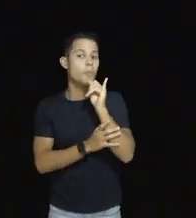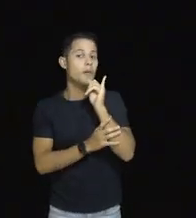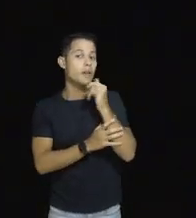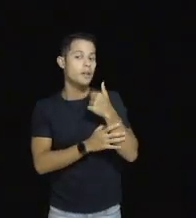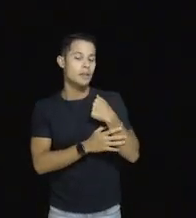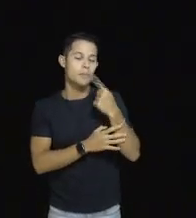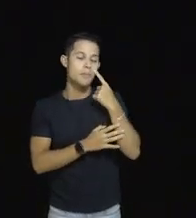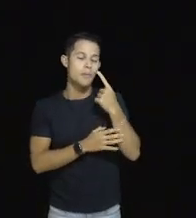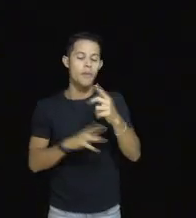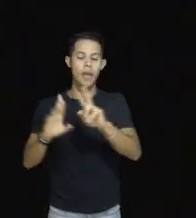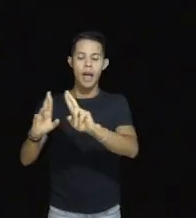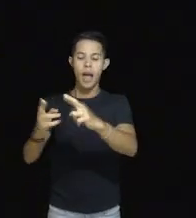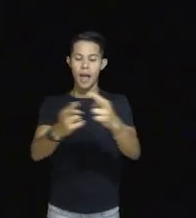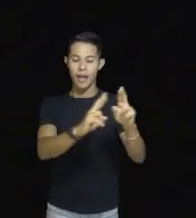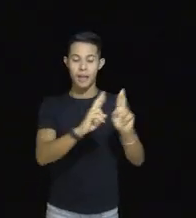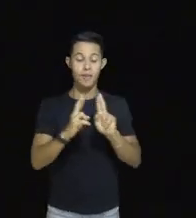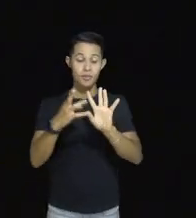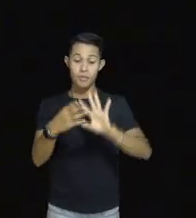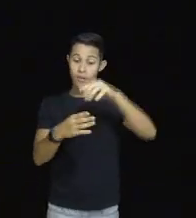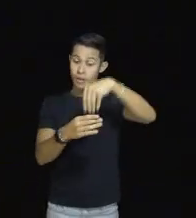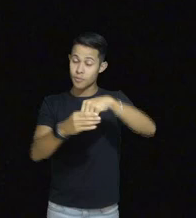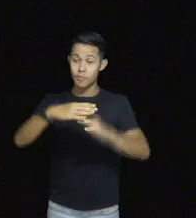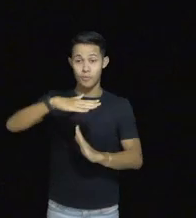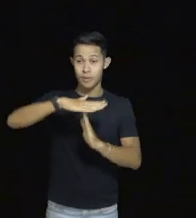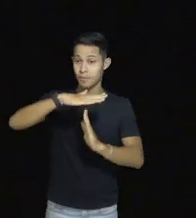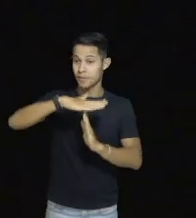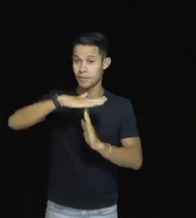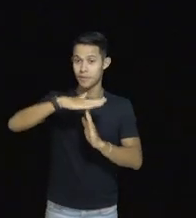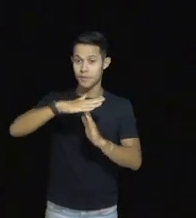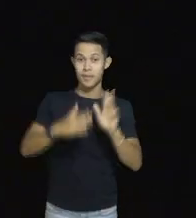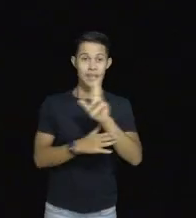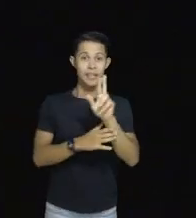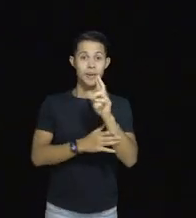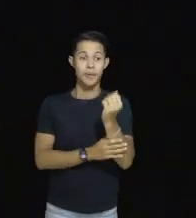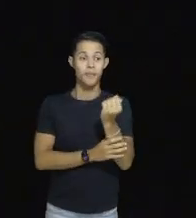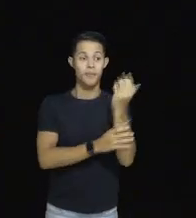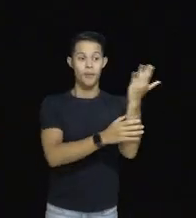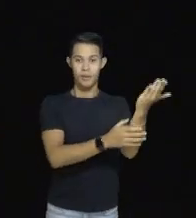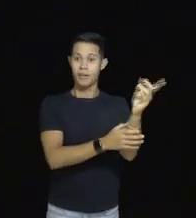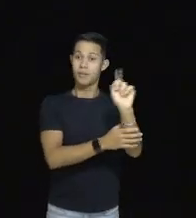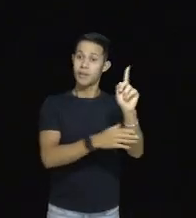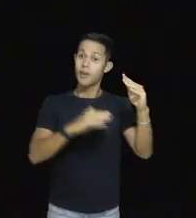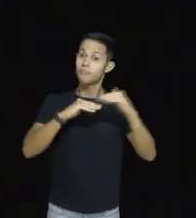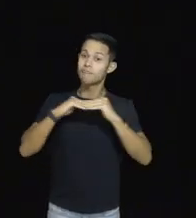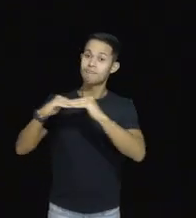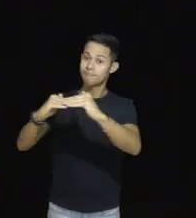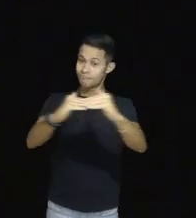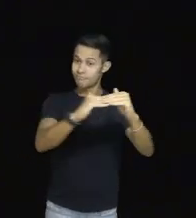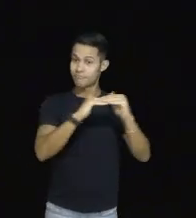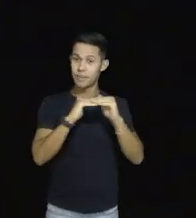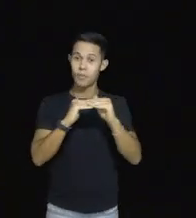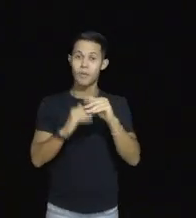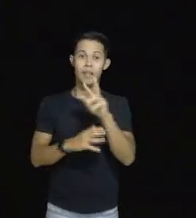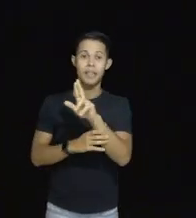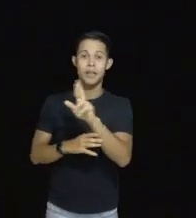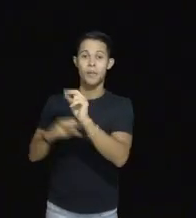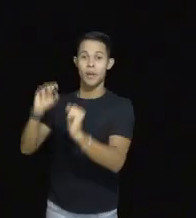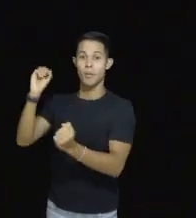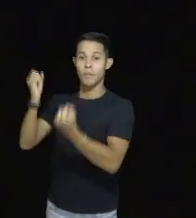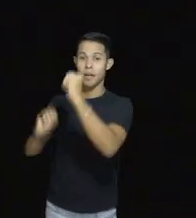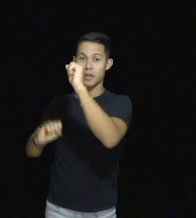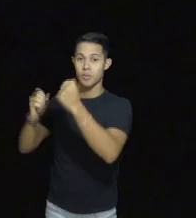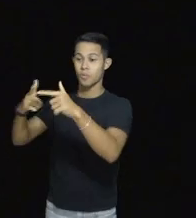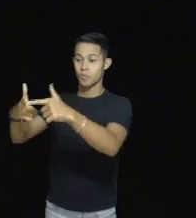a gente está dentro disso, a gente está dentro do limite, a gente não está extrapolando o que tem no mundo. Então, não existe uma indústria de laudo. O que sempre